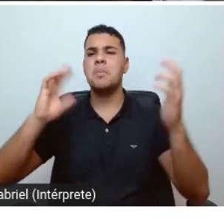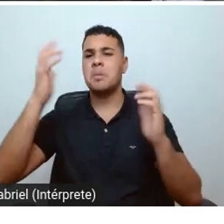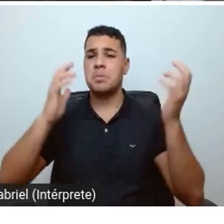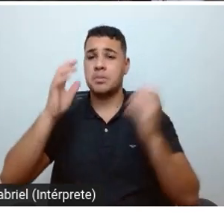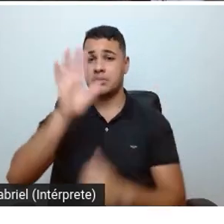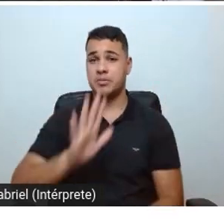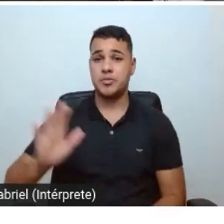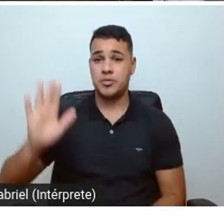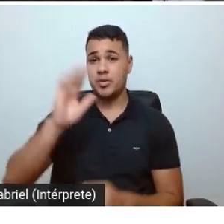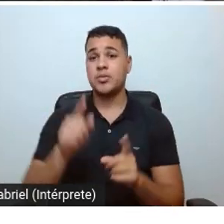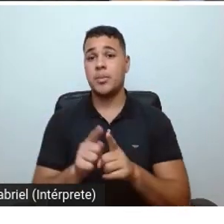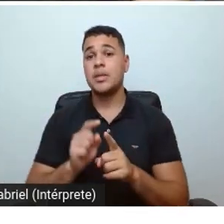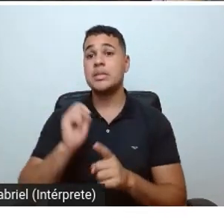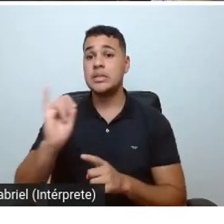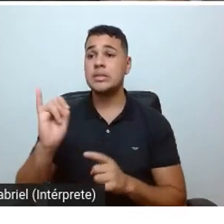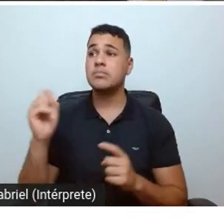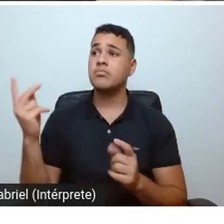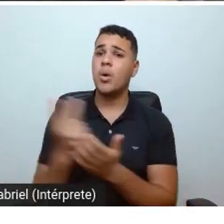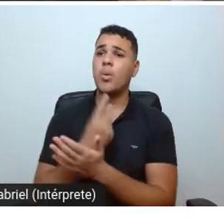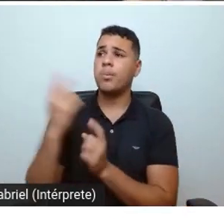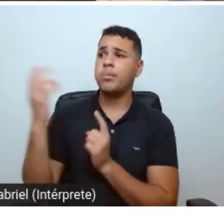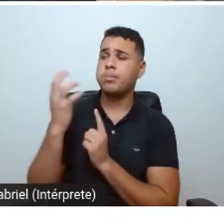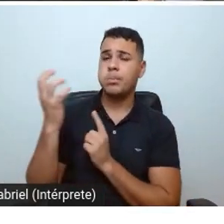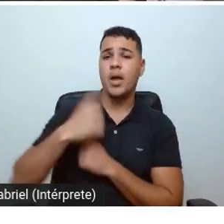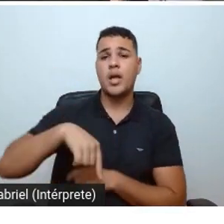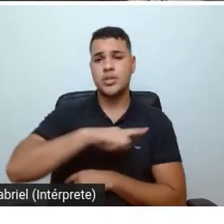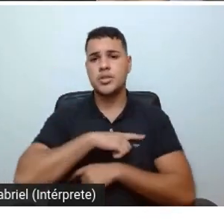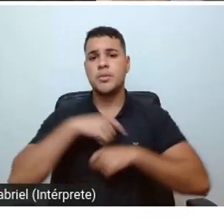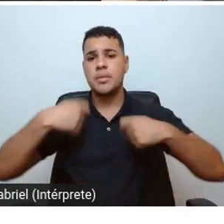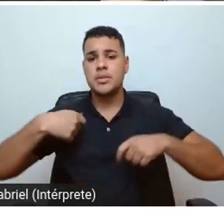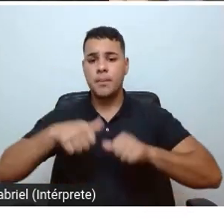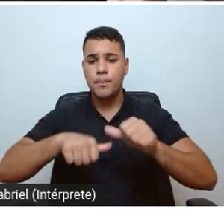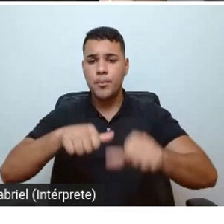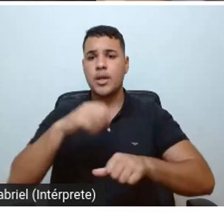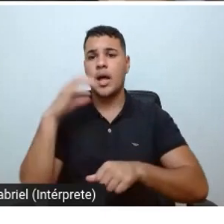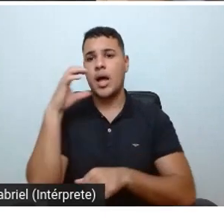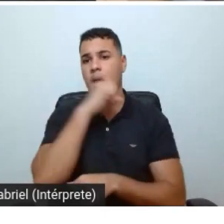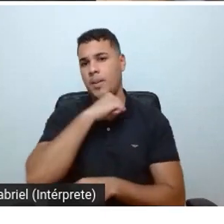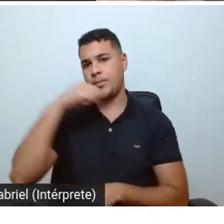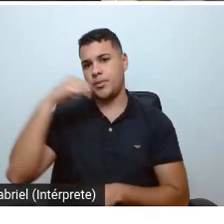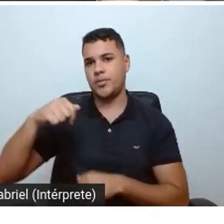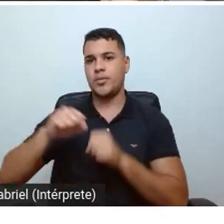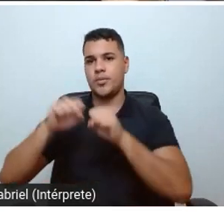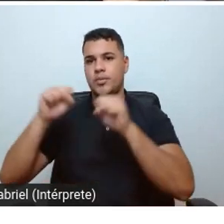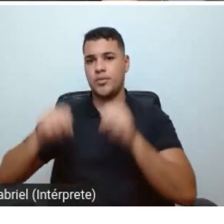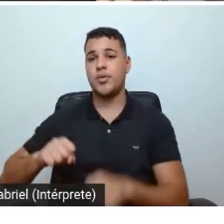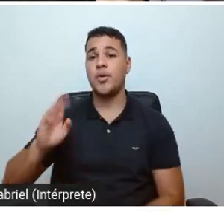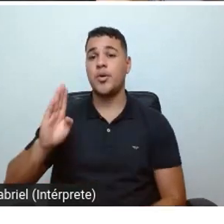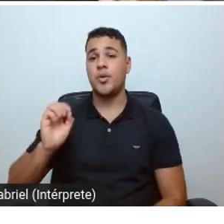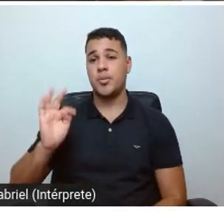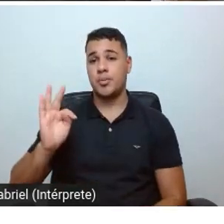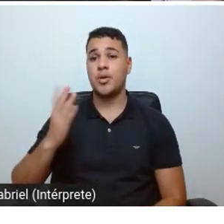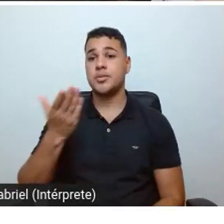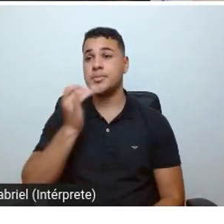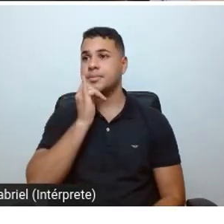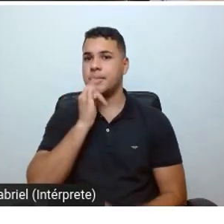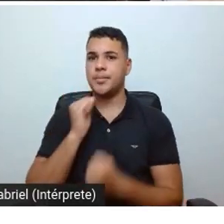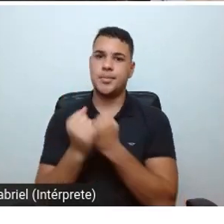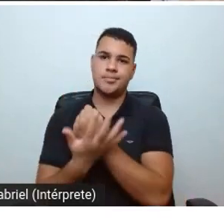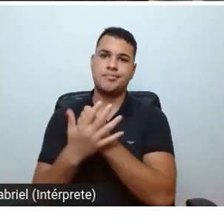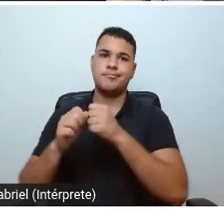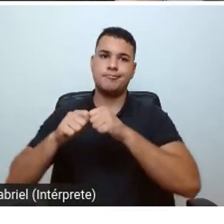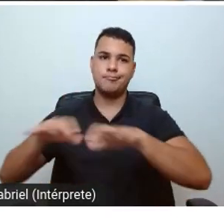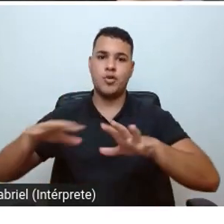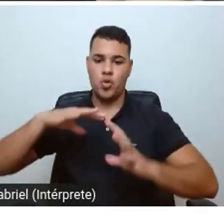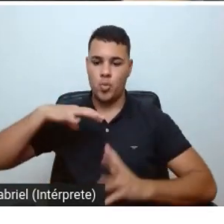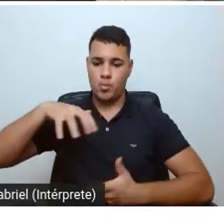situações externas que fizeram com que a gente precisasse treinar a IA rapidamente, né? Além da pandemia, claro, mudou o mundo, né? Não teria